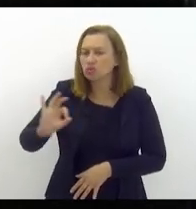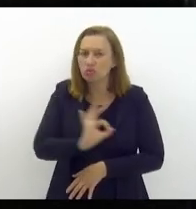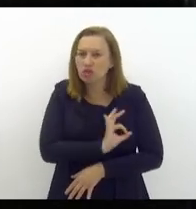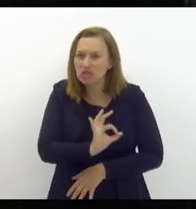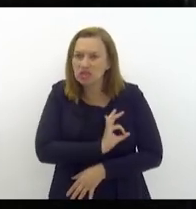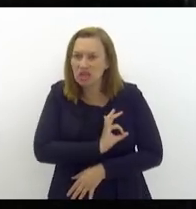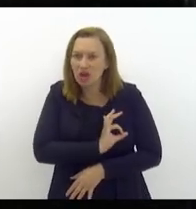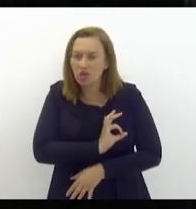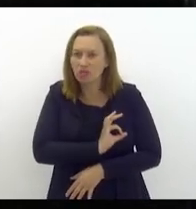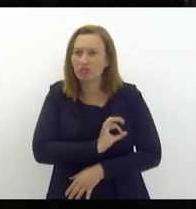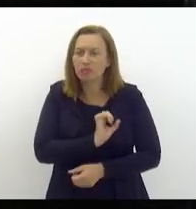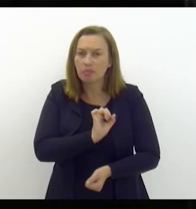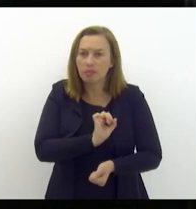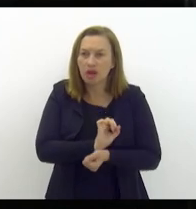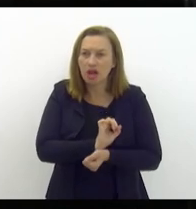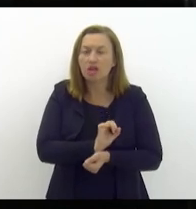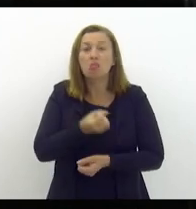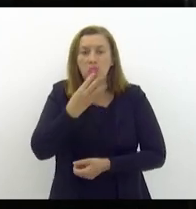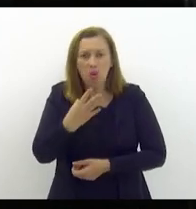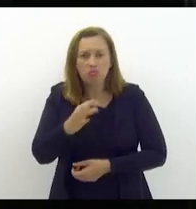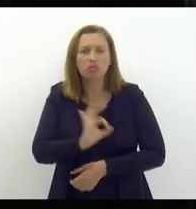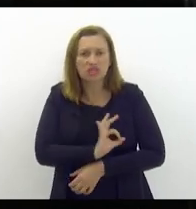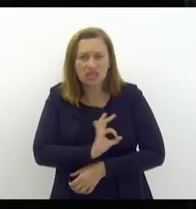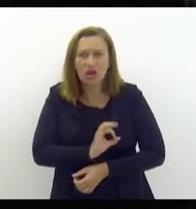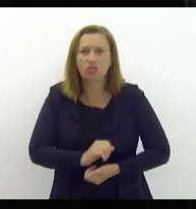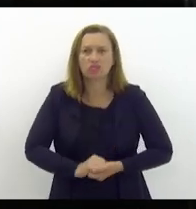de combate e bons policiais